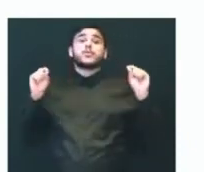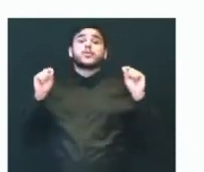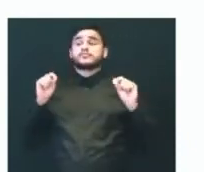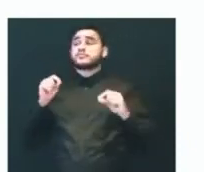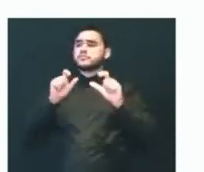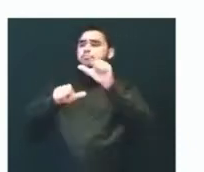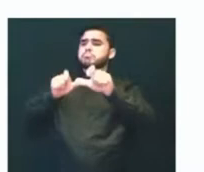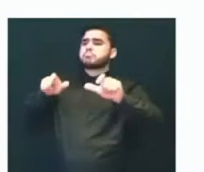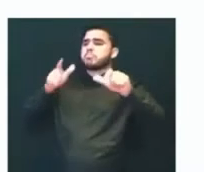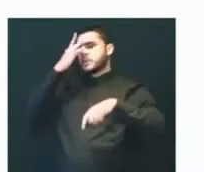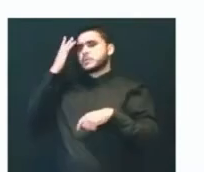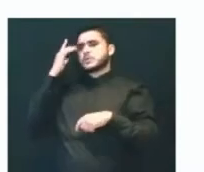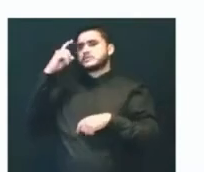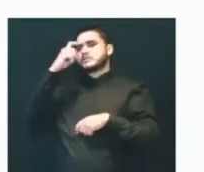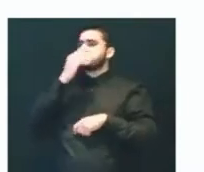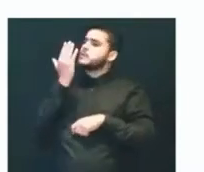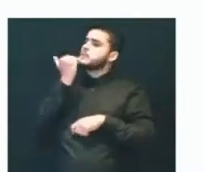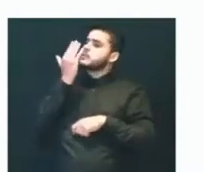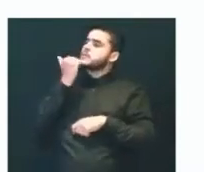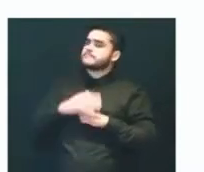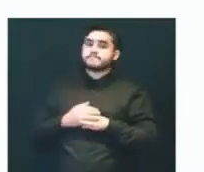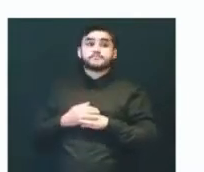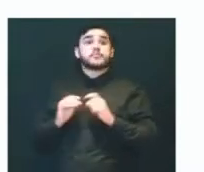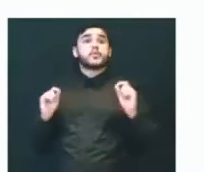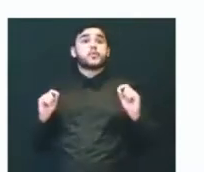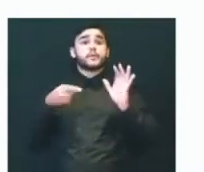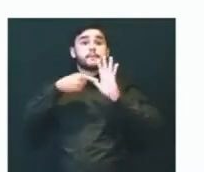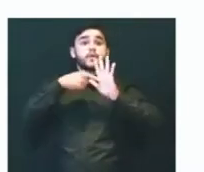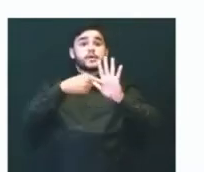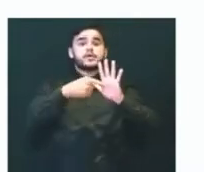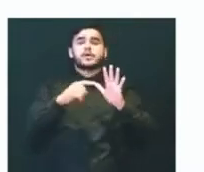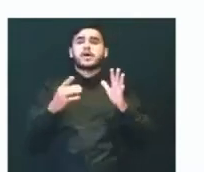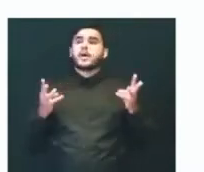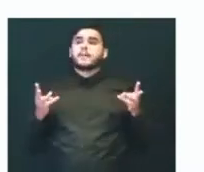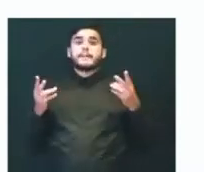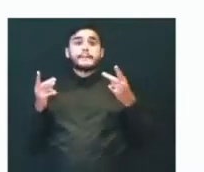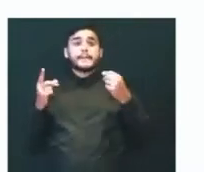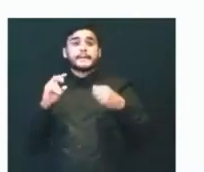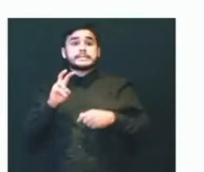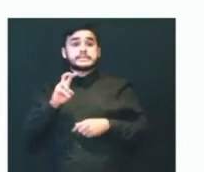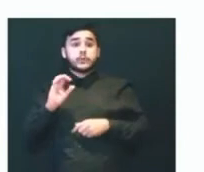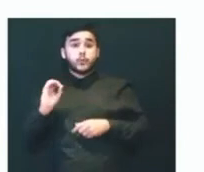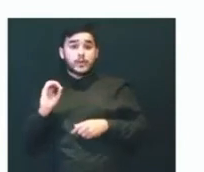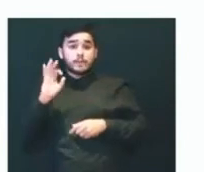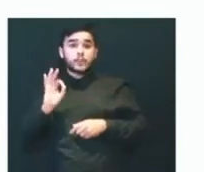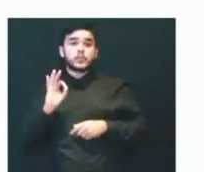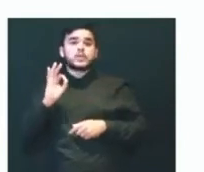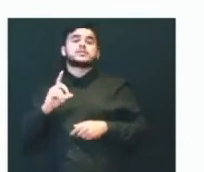se alimentar. Então, é visto que mais de 50% dos